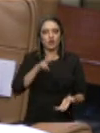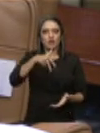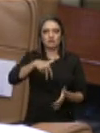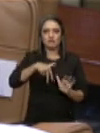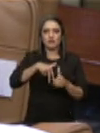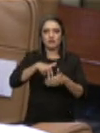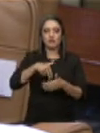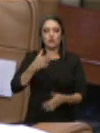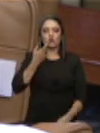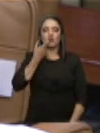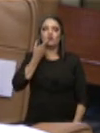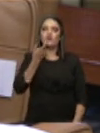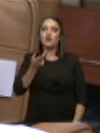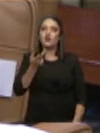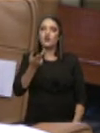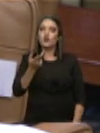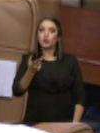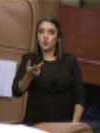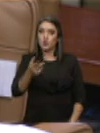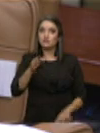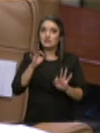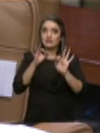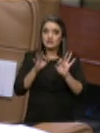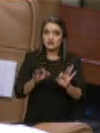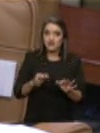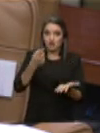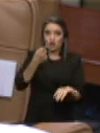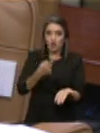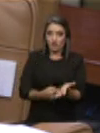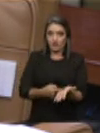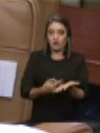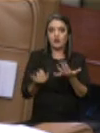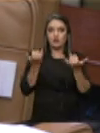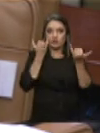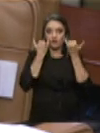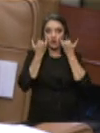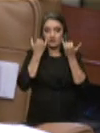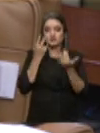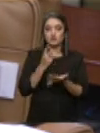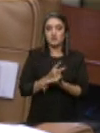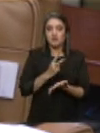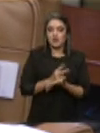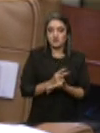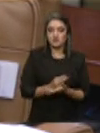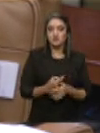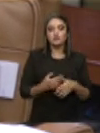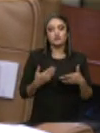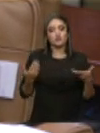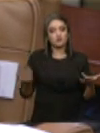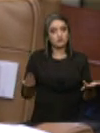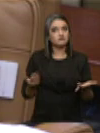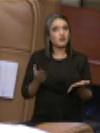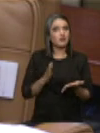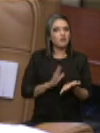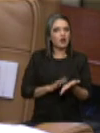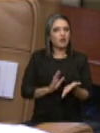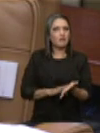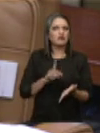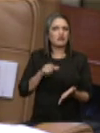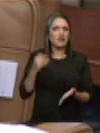anterior, fez uma observação correta, retificando uma informação de fato, o que enaltece a importância da